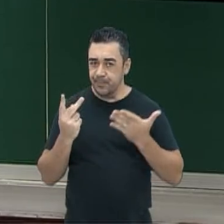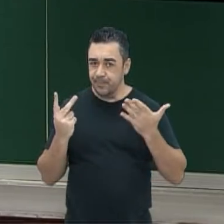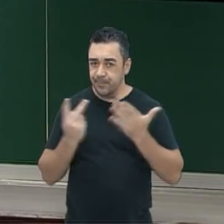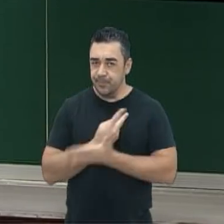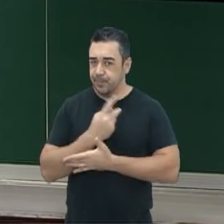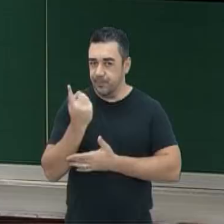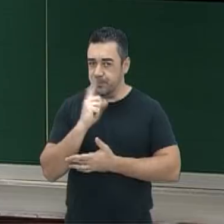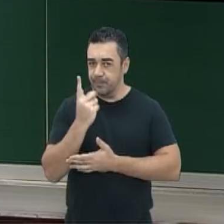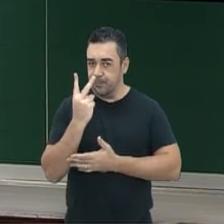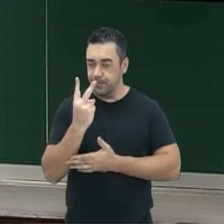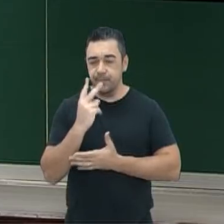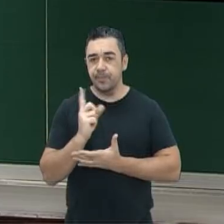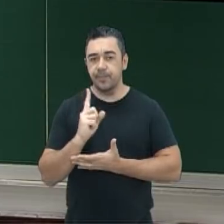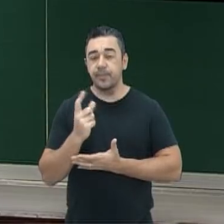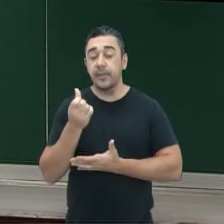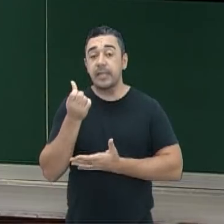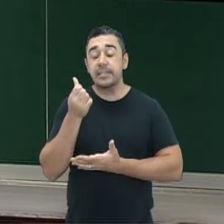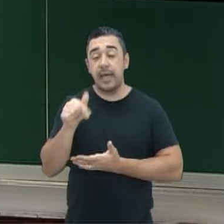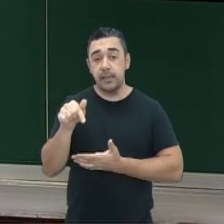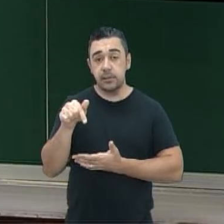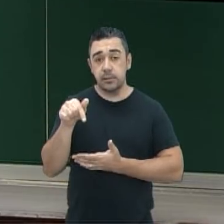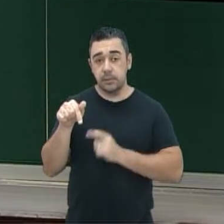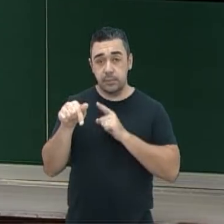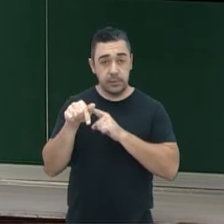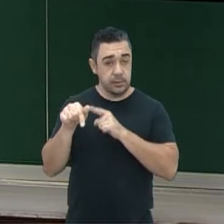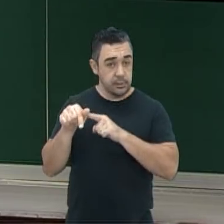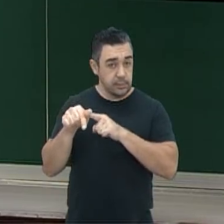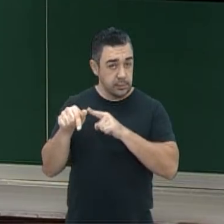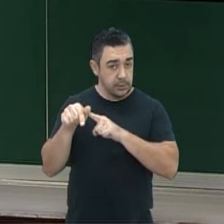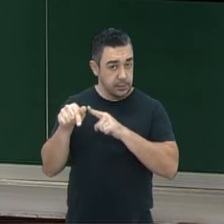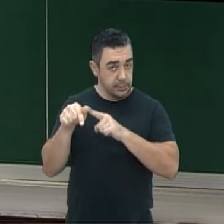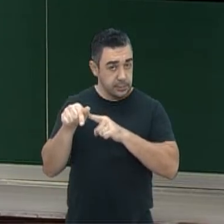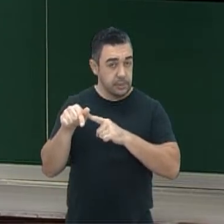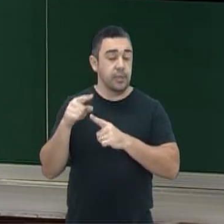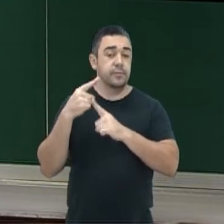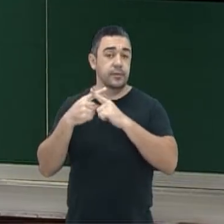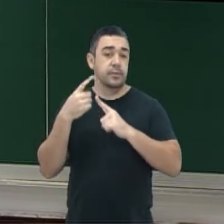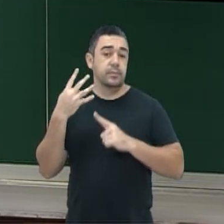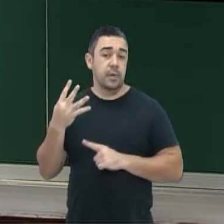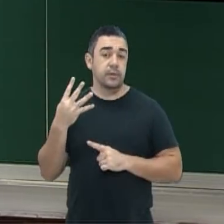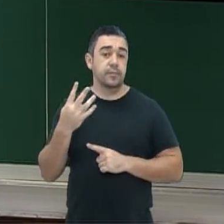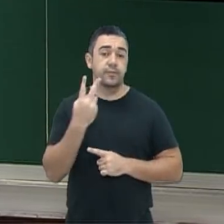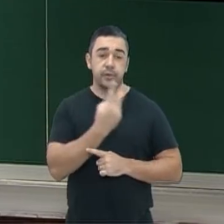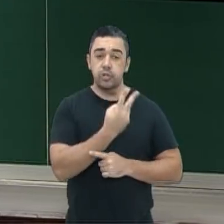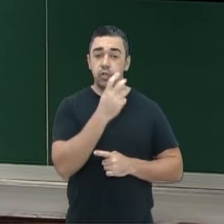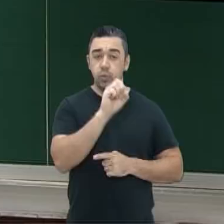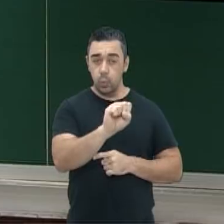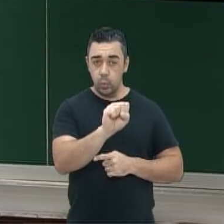aqui, não dá 2, dá 7. 7 vezes 4,